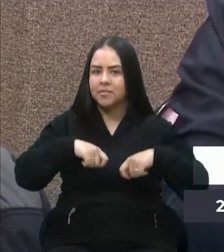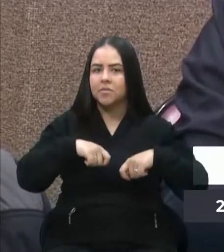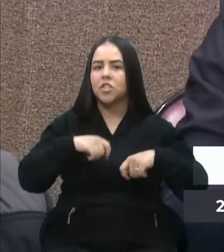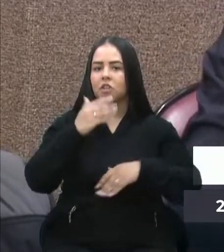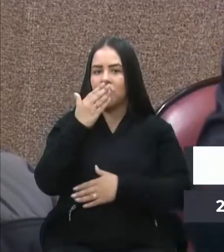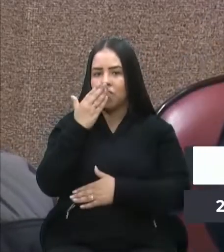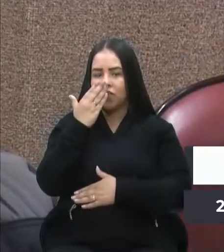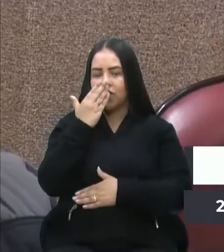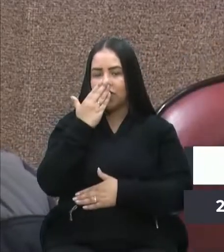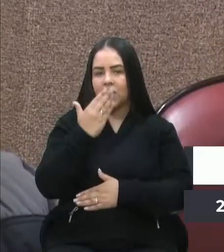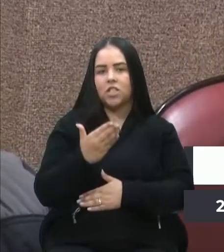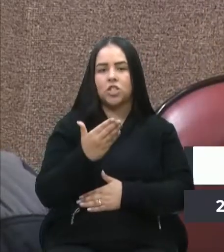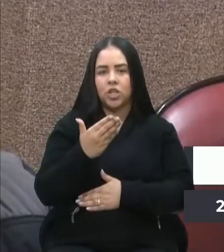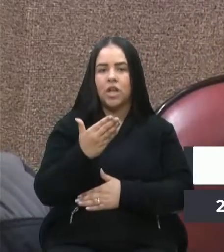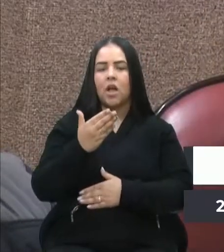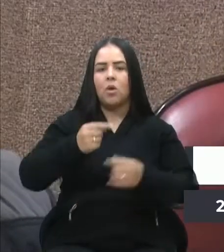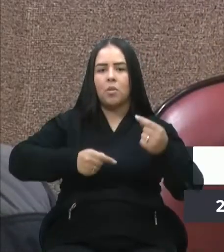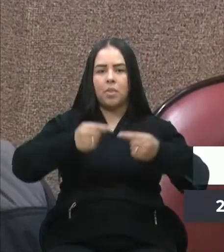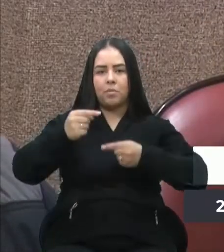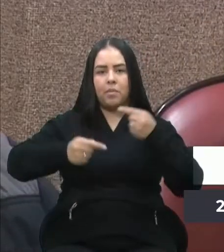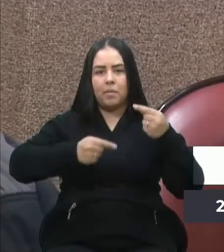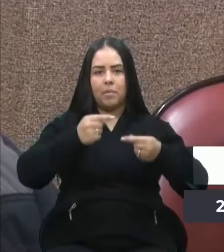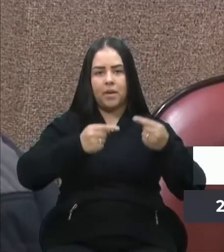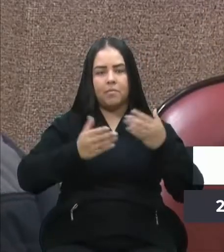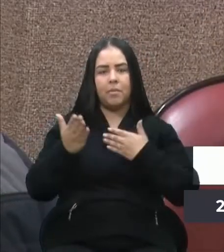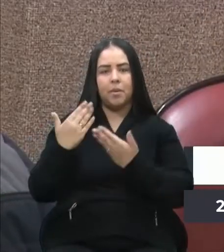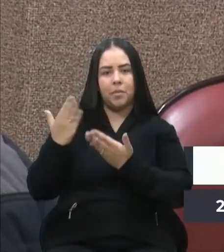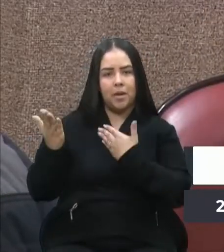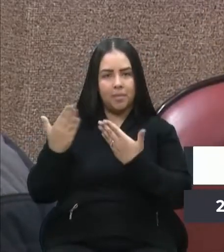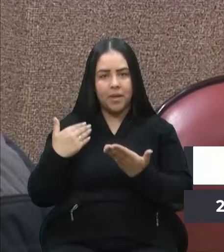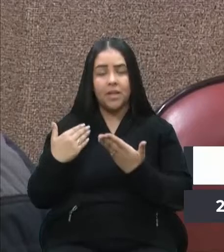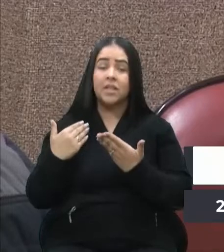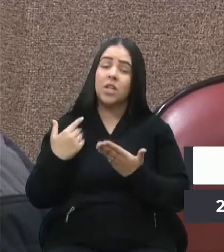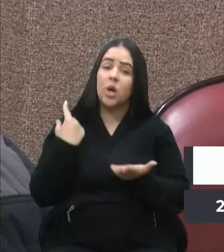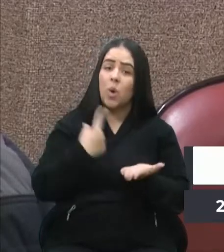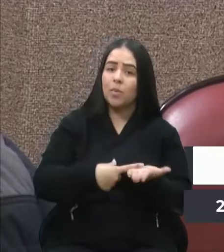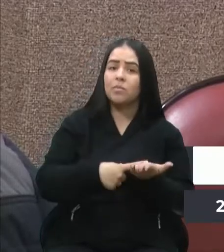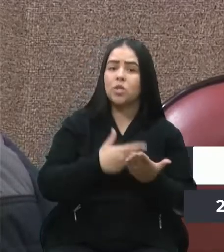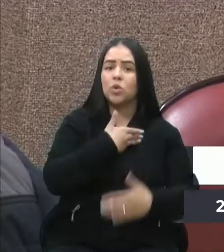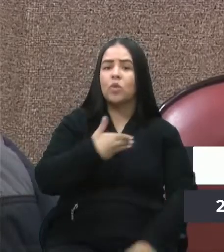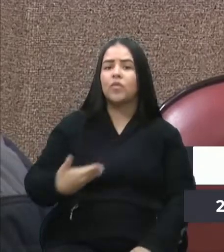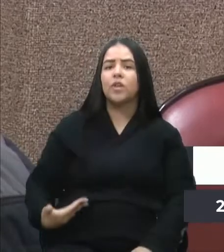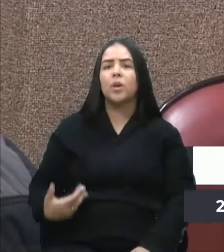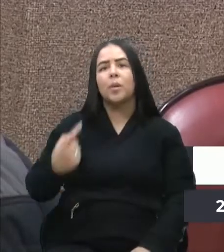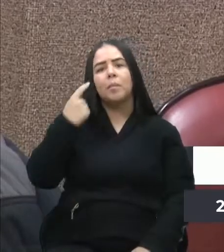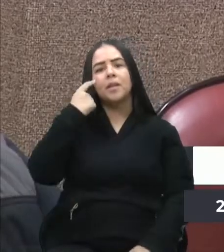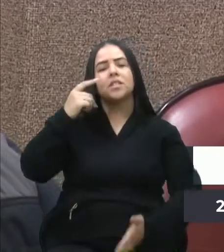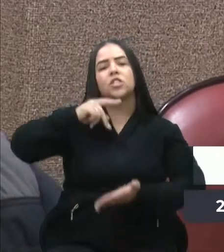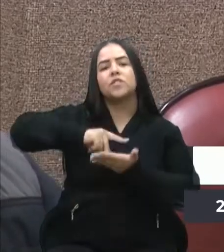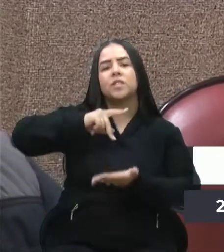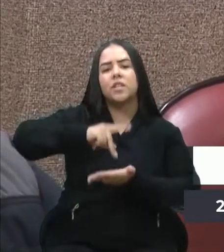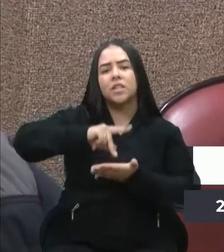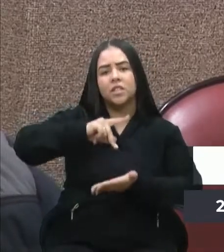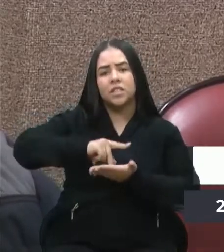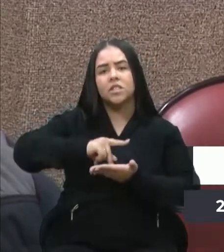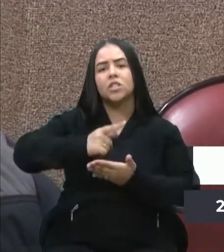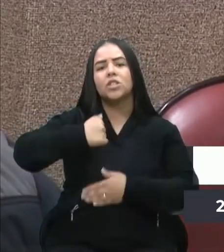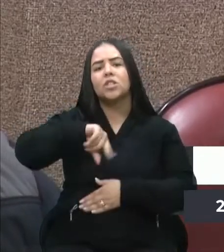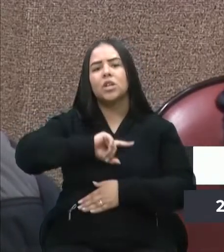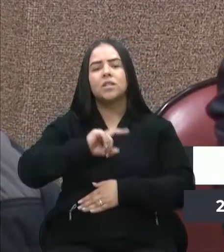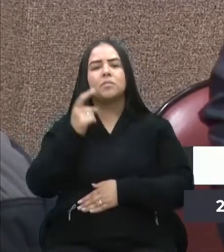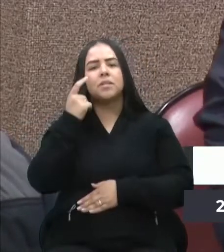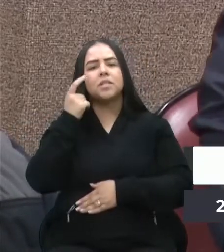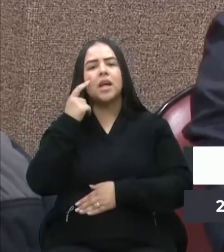de colocar a discussão, porque acaba comprometendo com que o governo pense isso de forma efetiva, e também nos faça pensar